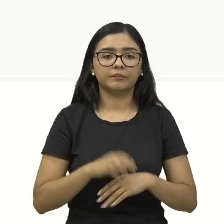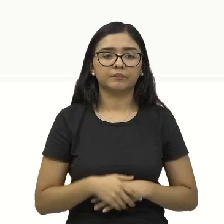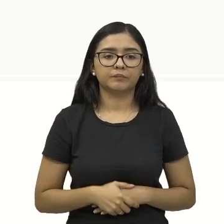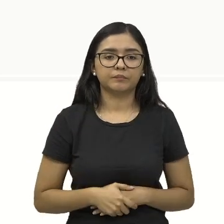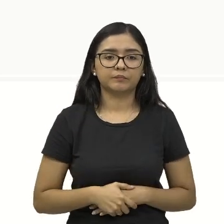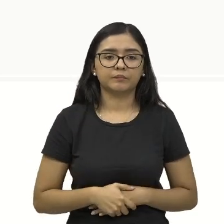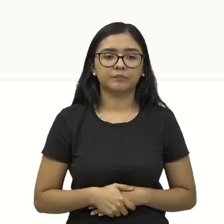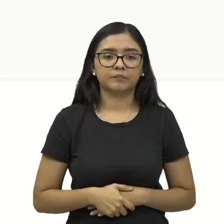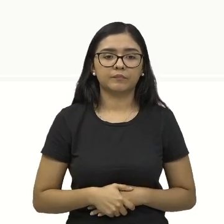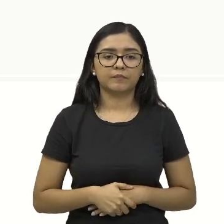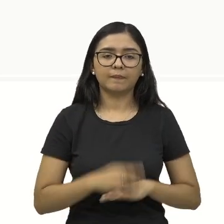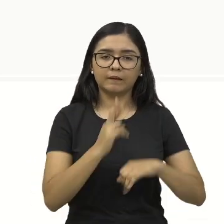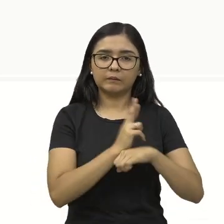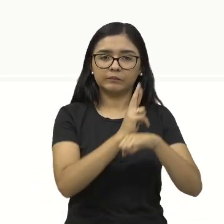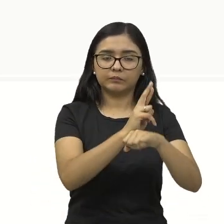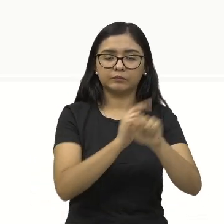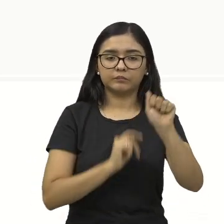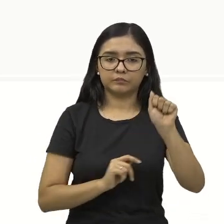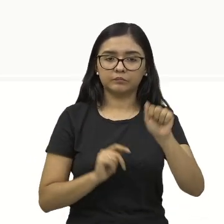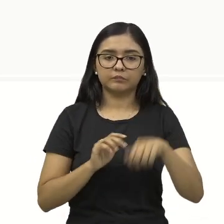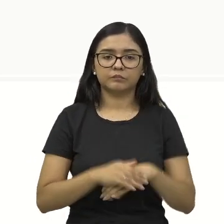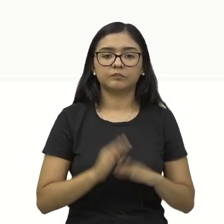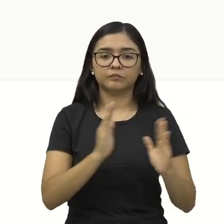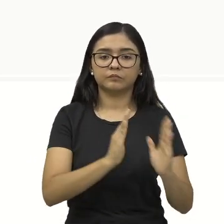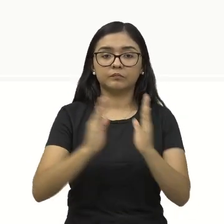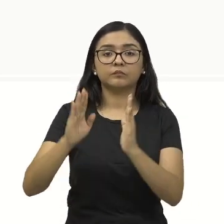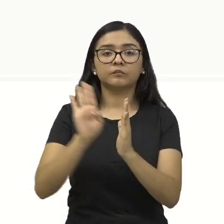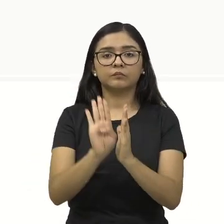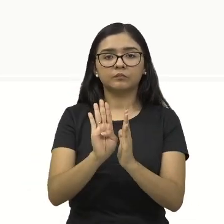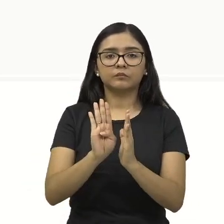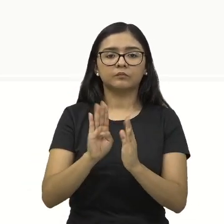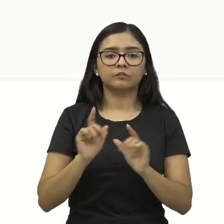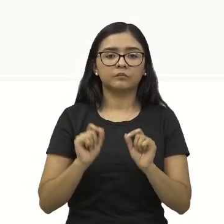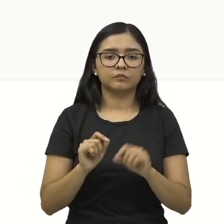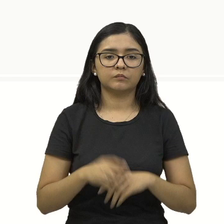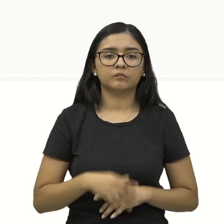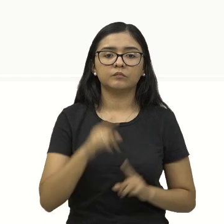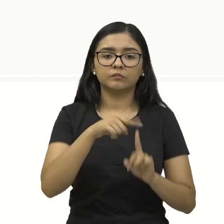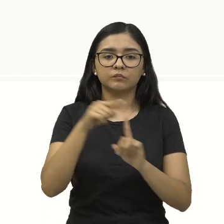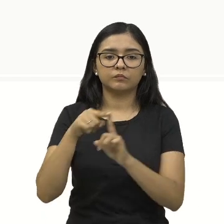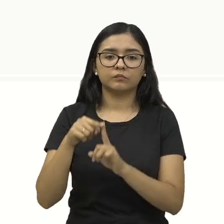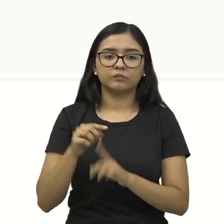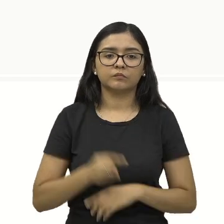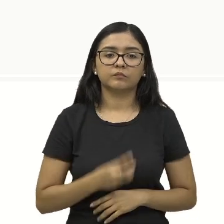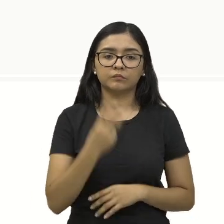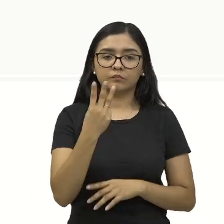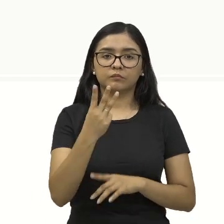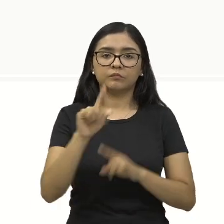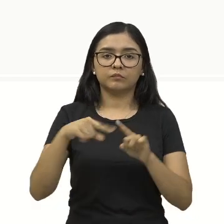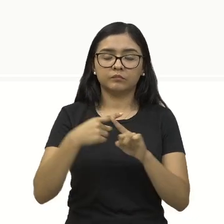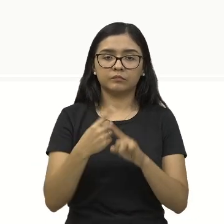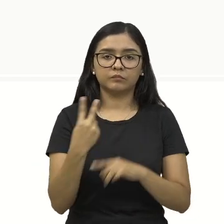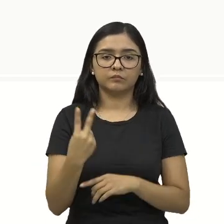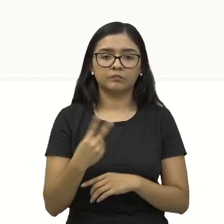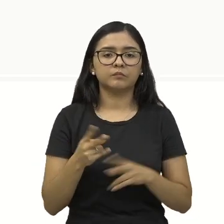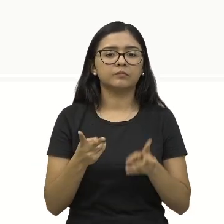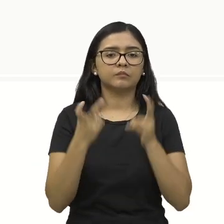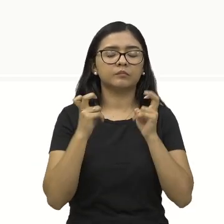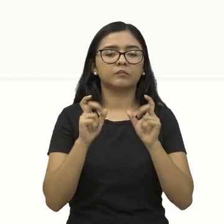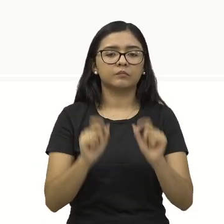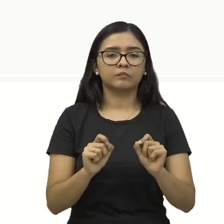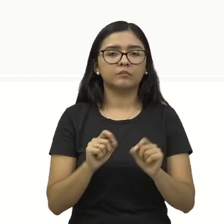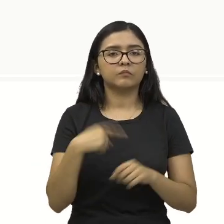A aqui, do tipo 2 por 3, e a outra matriz aqui, a matriz B, é do tipo 3 por 2. Tá?